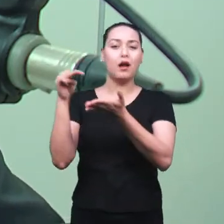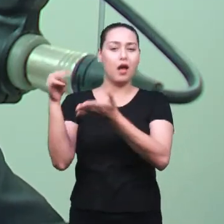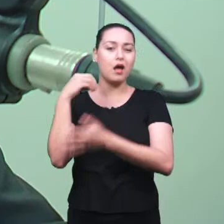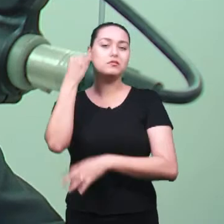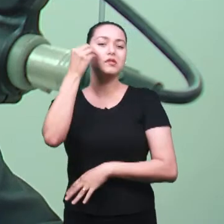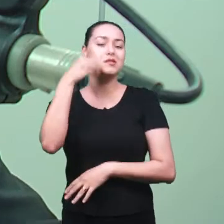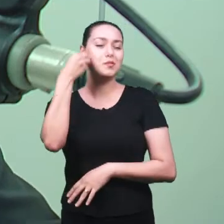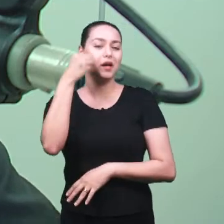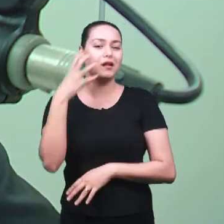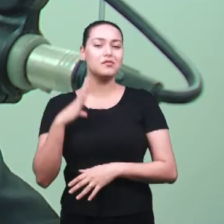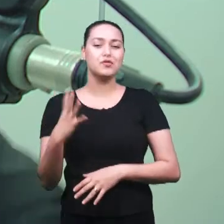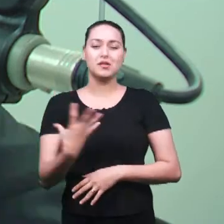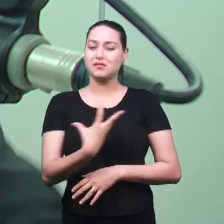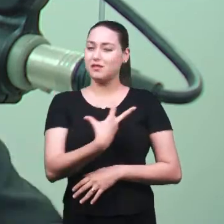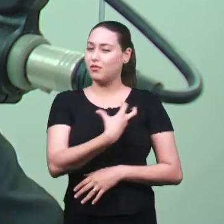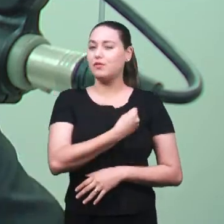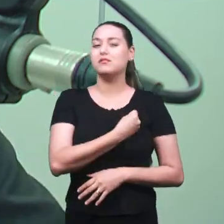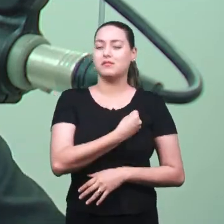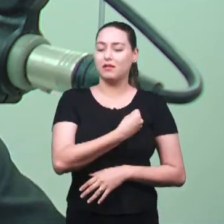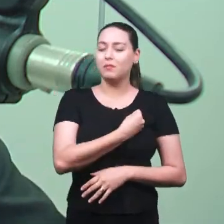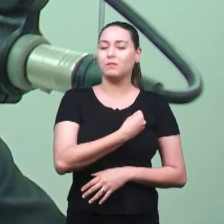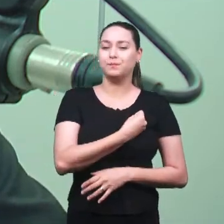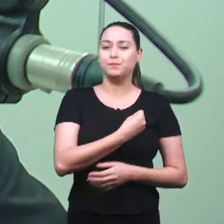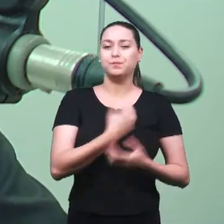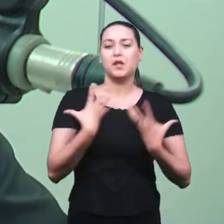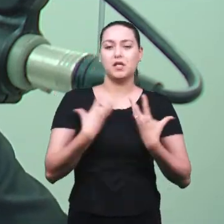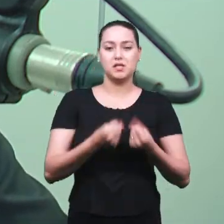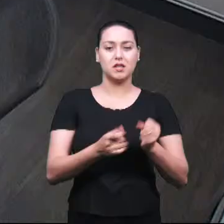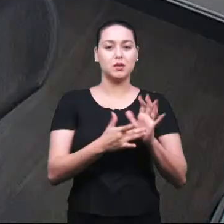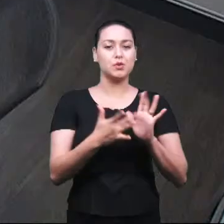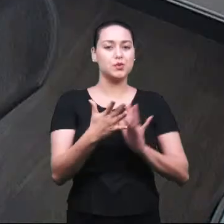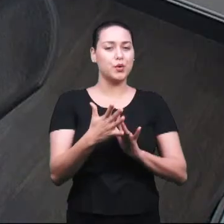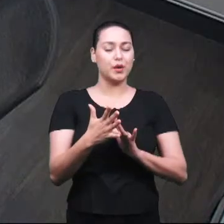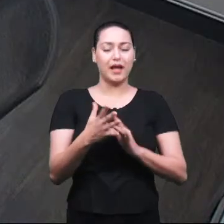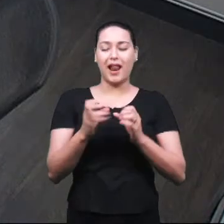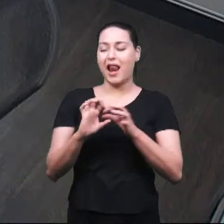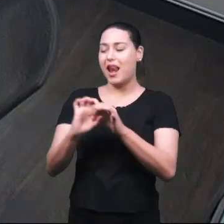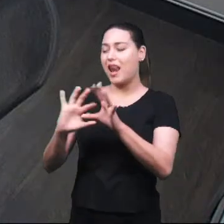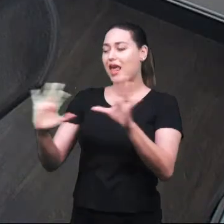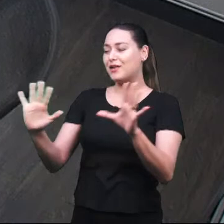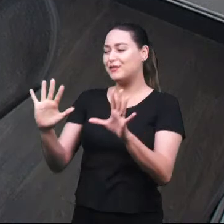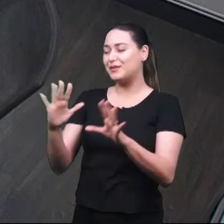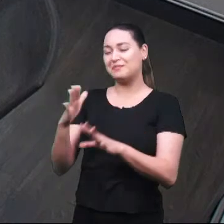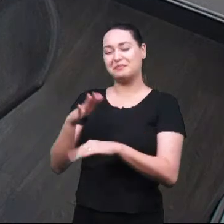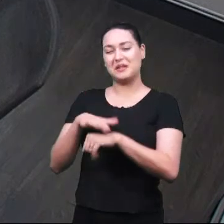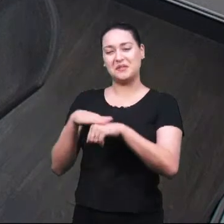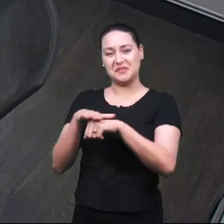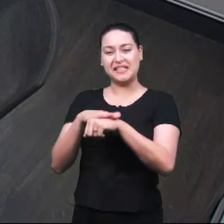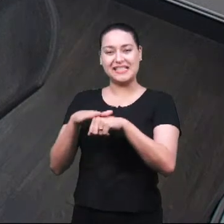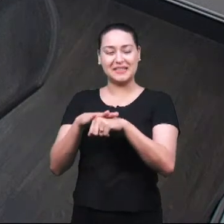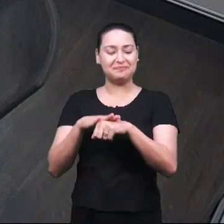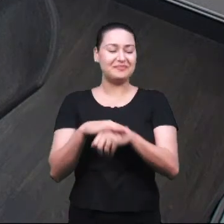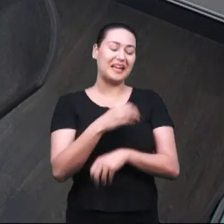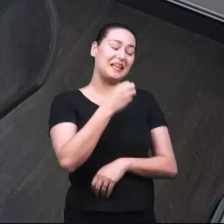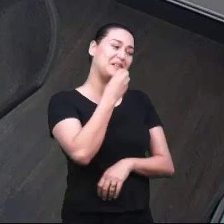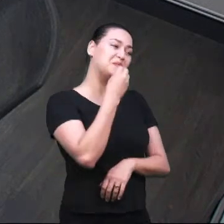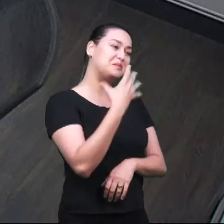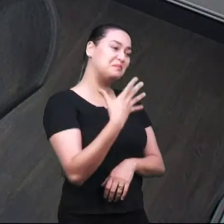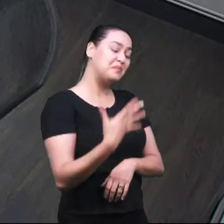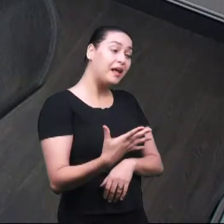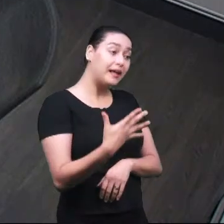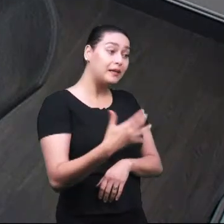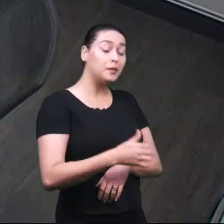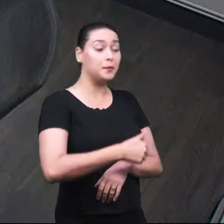de conversão. Então fica à vontade para falar conosco sobre isso. Muito bem. Em primeiro